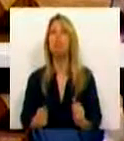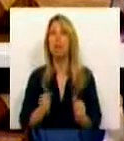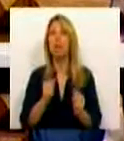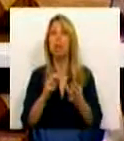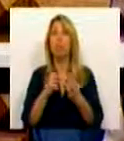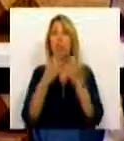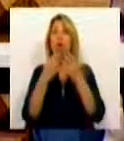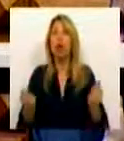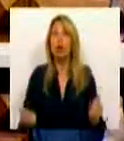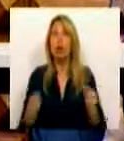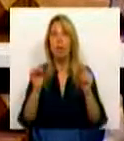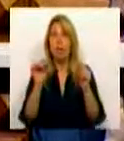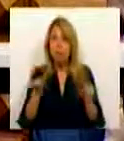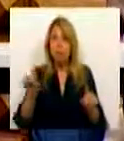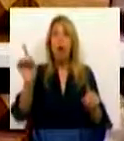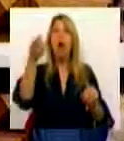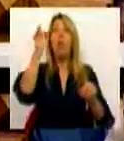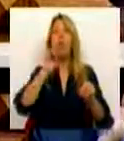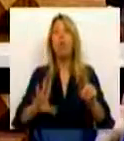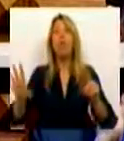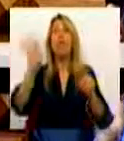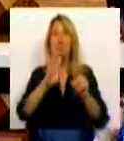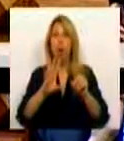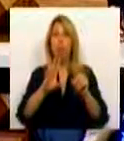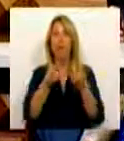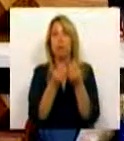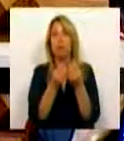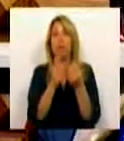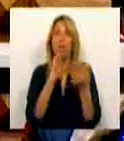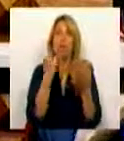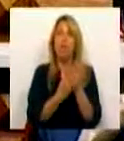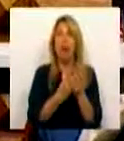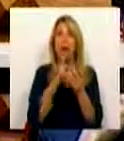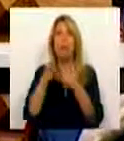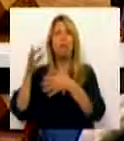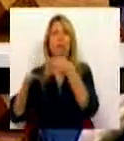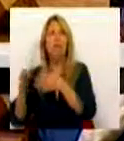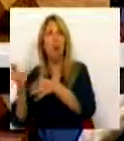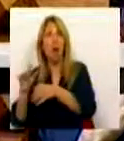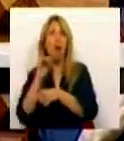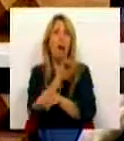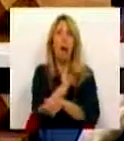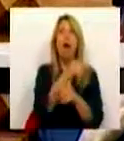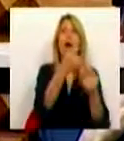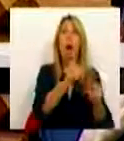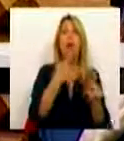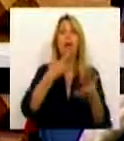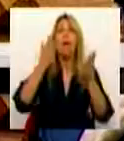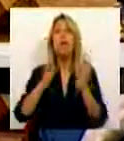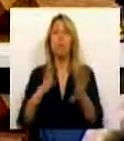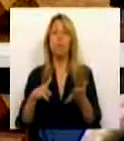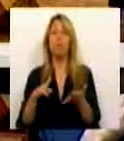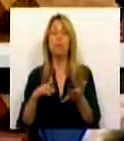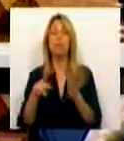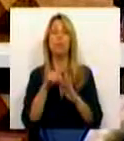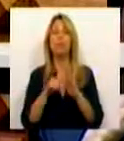para ser um verdadeiro meio de resolução alternativa de litígios, tem que corresponder a um espírito basilar, que é o seu, e que é o da adesão voluntária